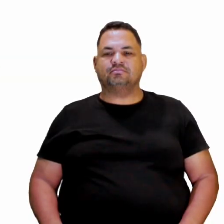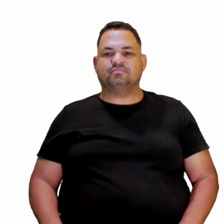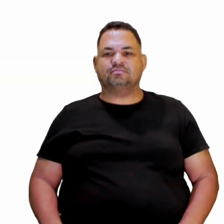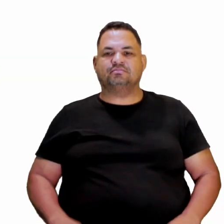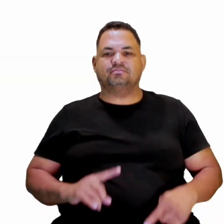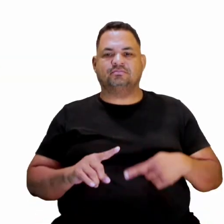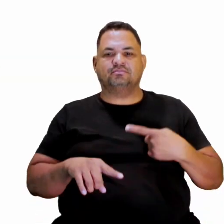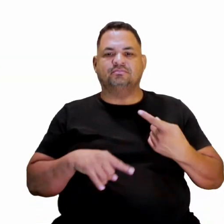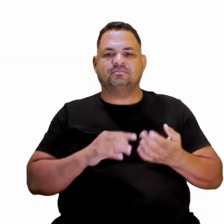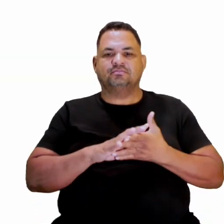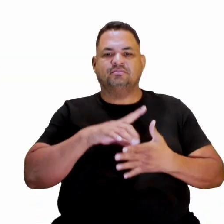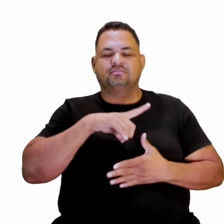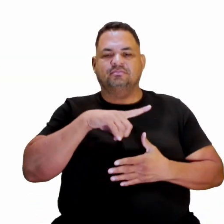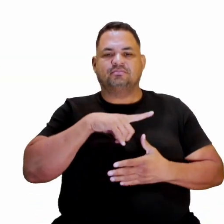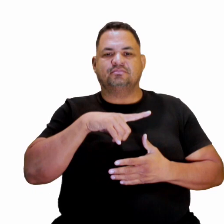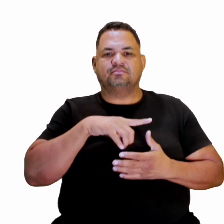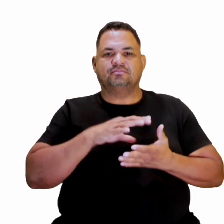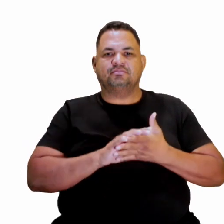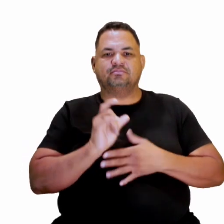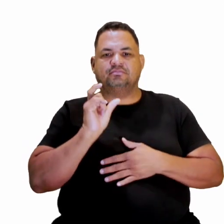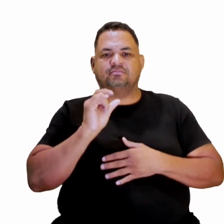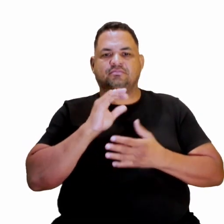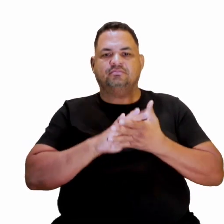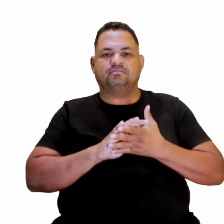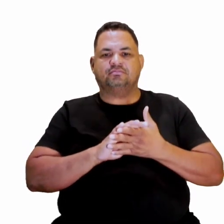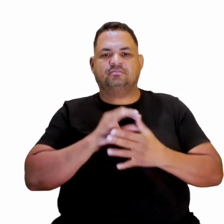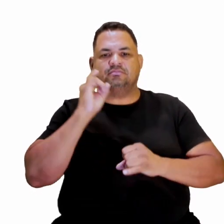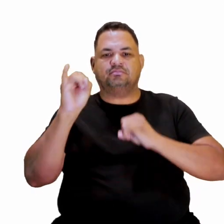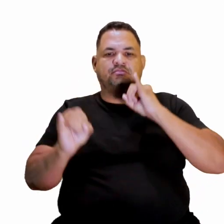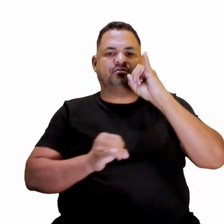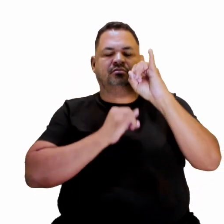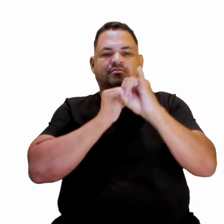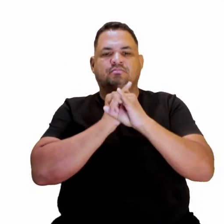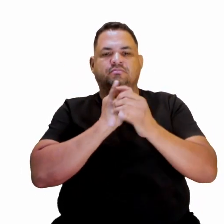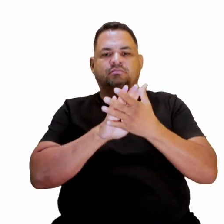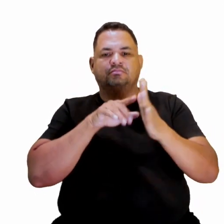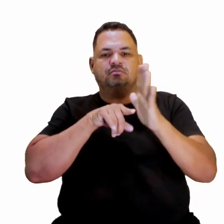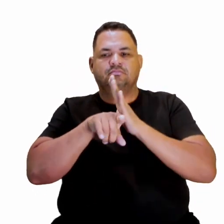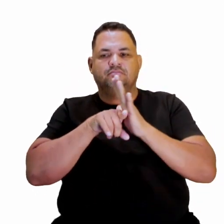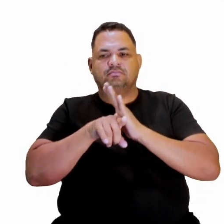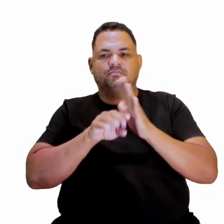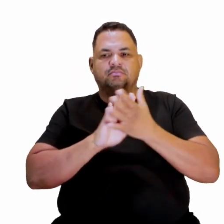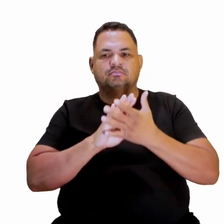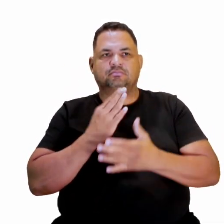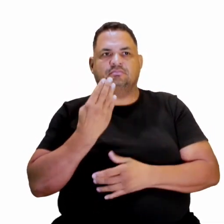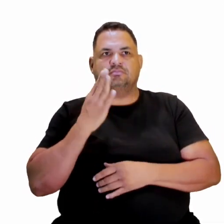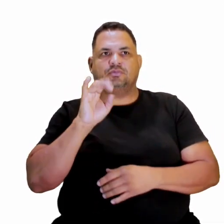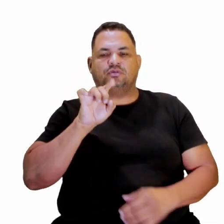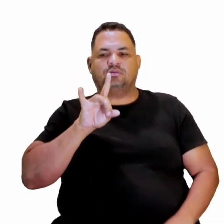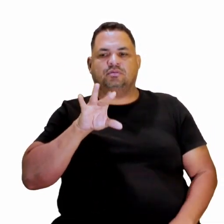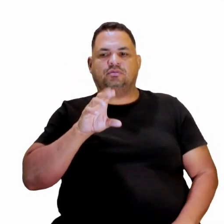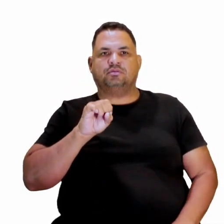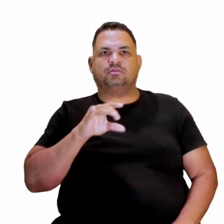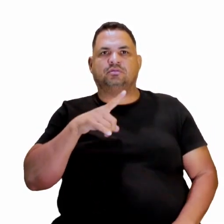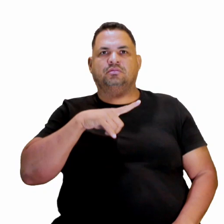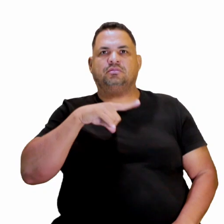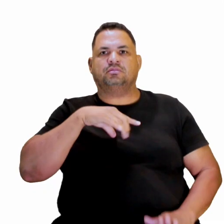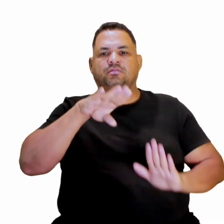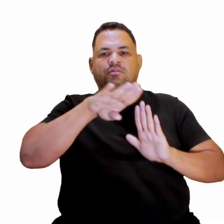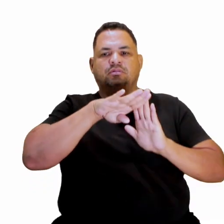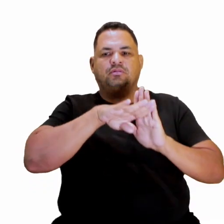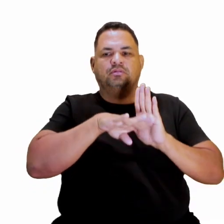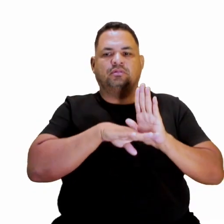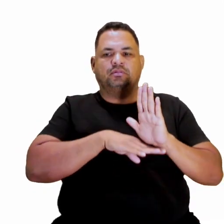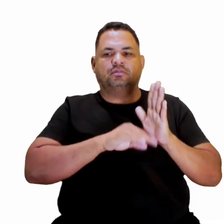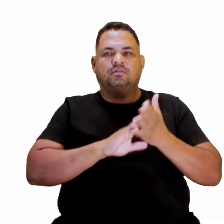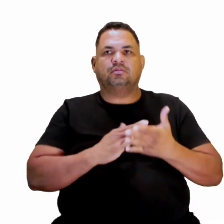tem muita palavra interessante na internet para você pesquisar sobre os falsos cognatos. Tem muita lista de falsos cognatos, aquelas